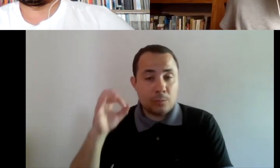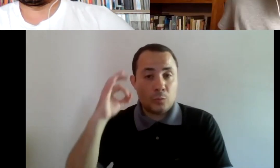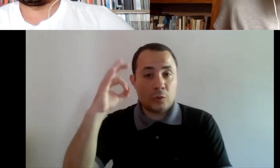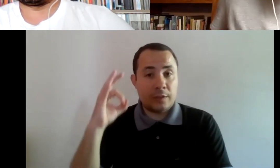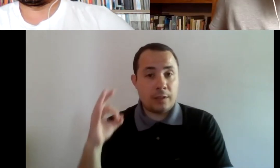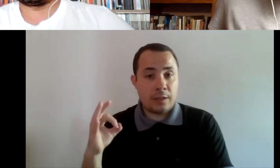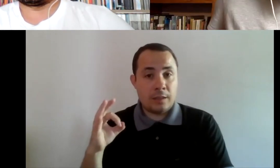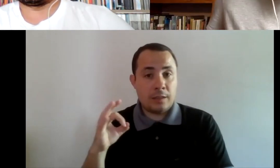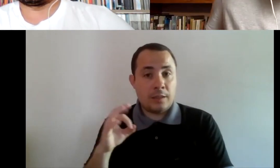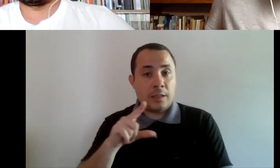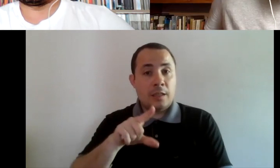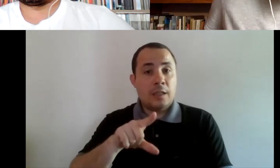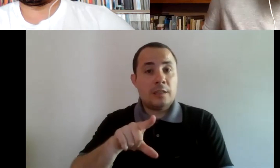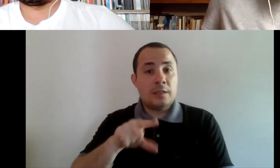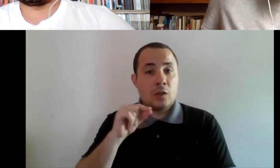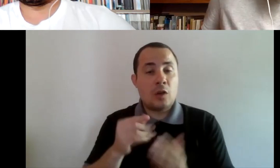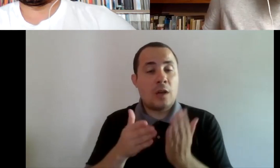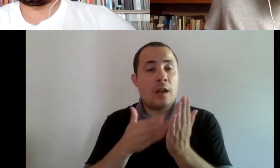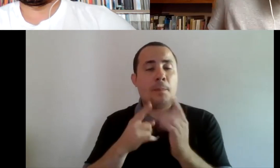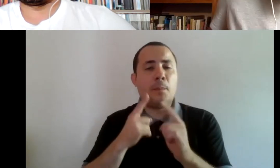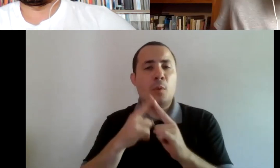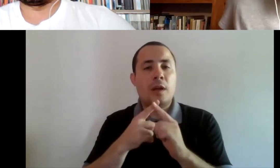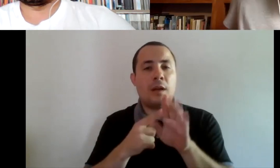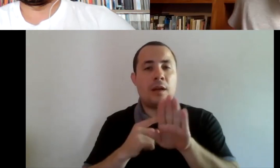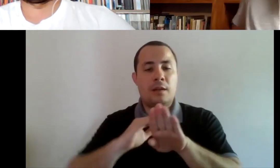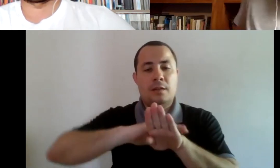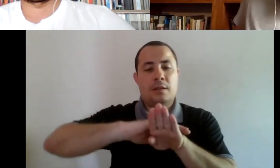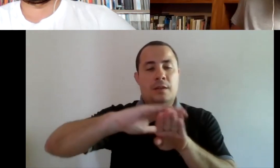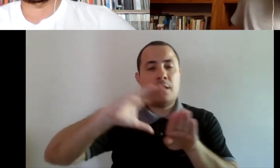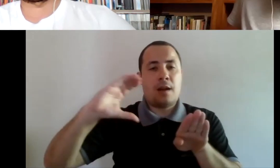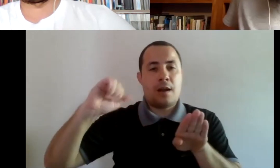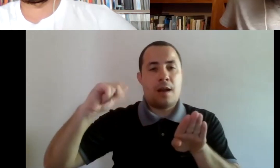costumam escolher um livro porque a capa é interessante.